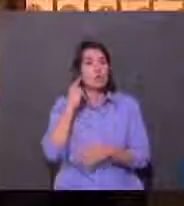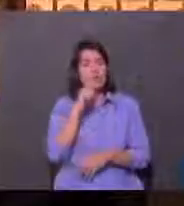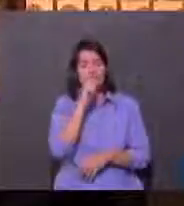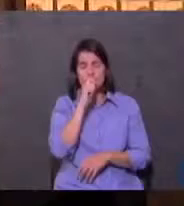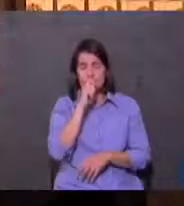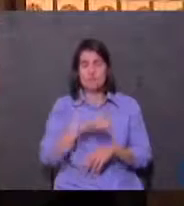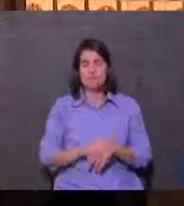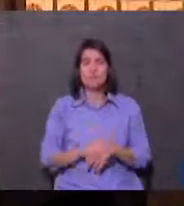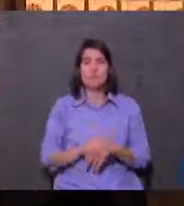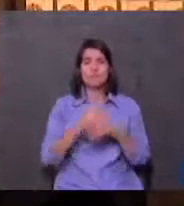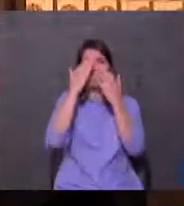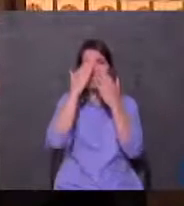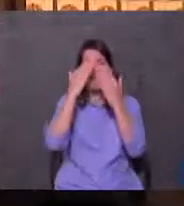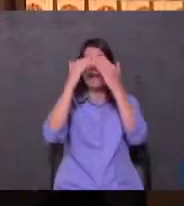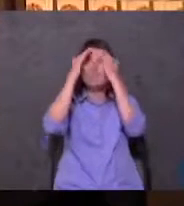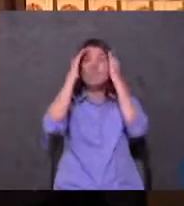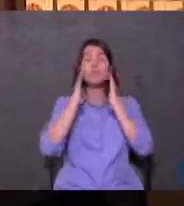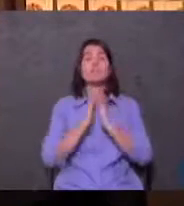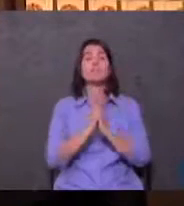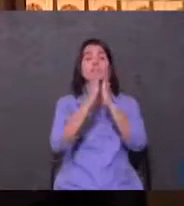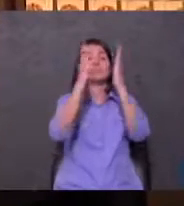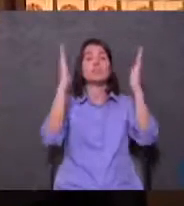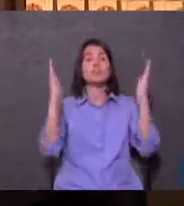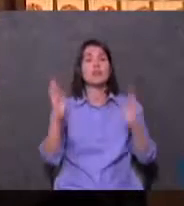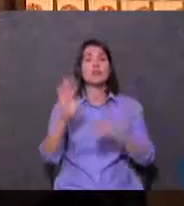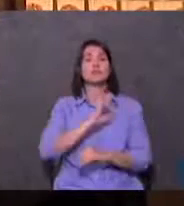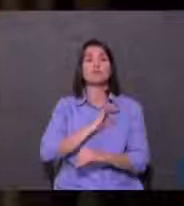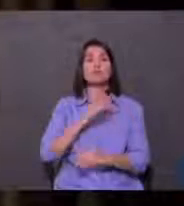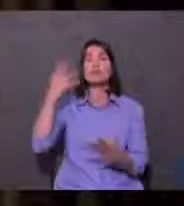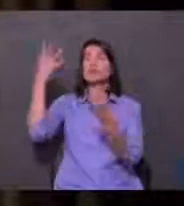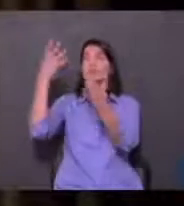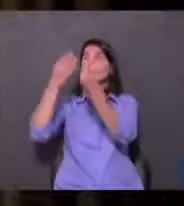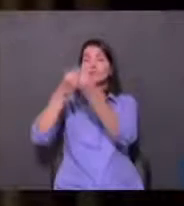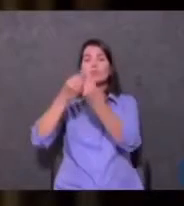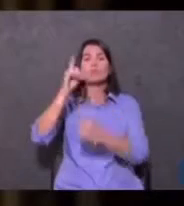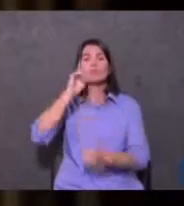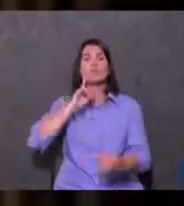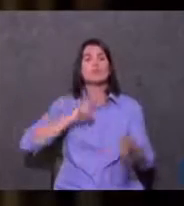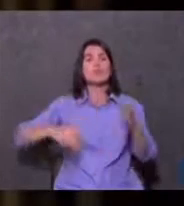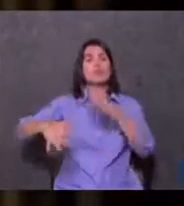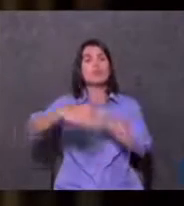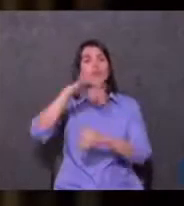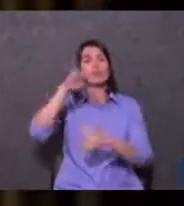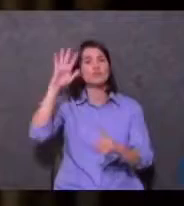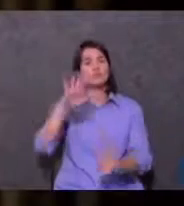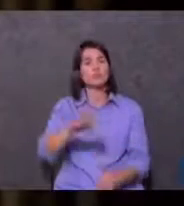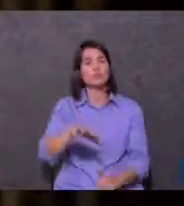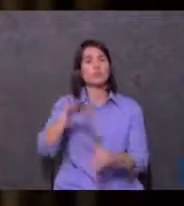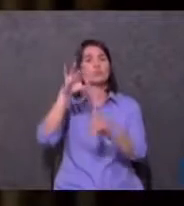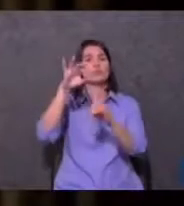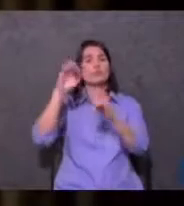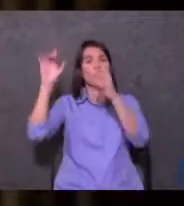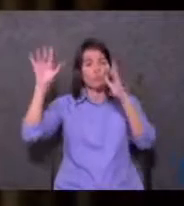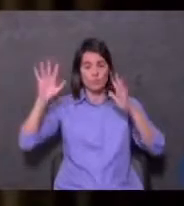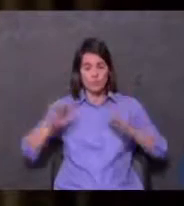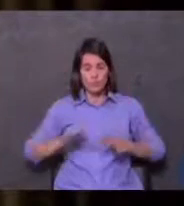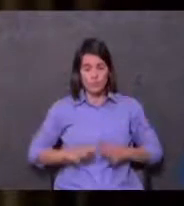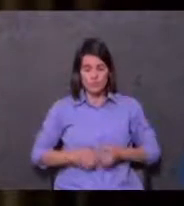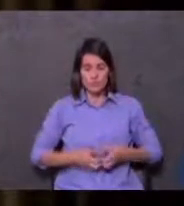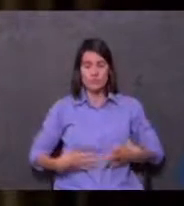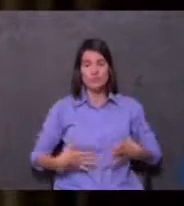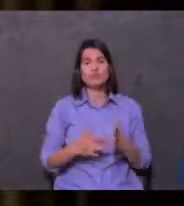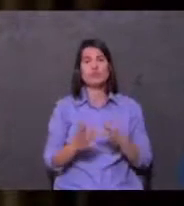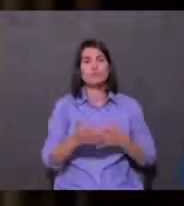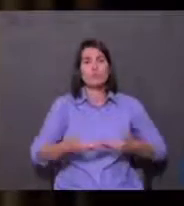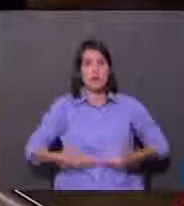Ave Maria, cheia de graça, o Senhor é convosco. Bendita sois vós entre as mulheres e bendito é o fruto do vosso